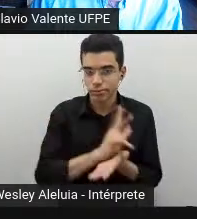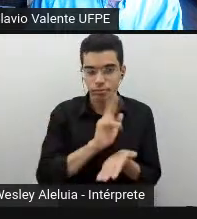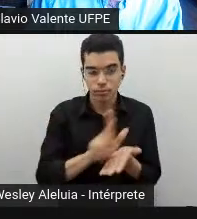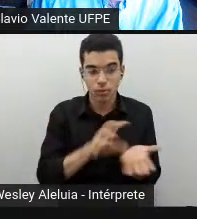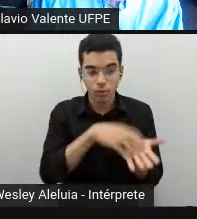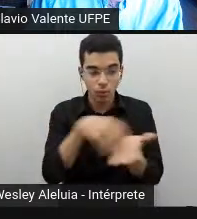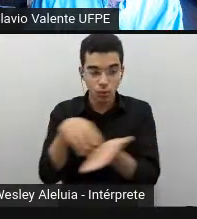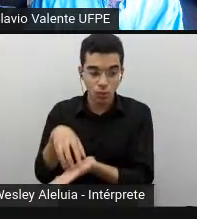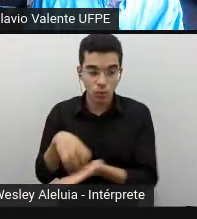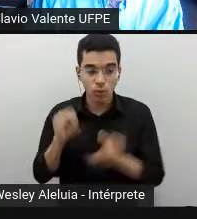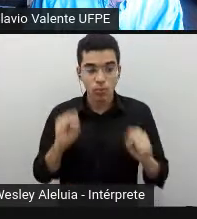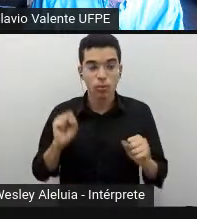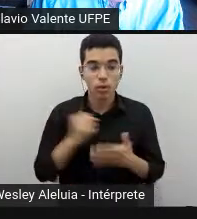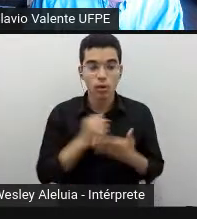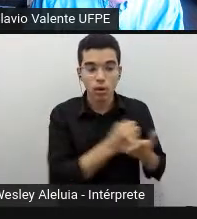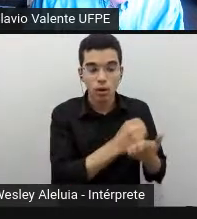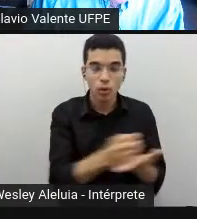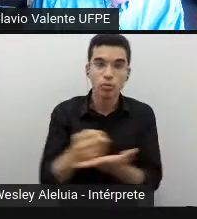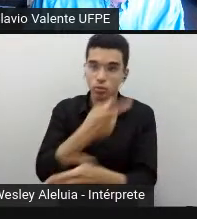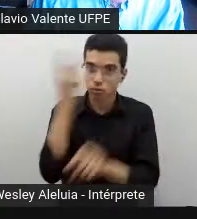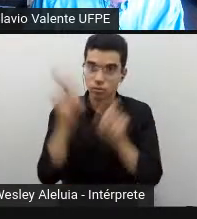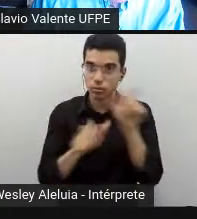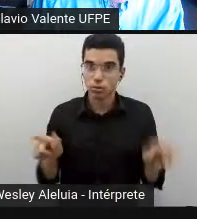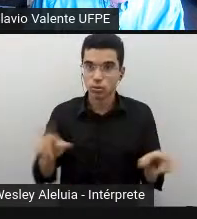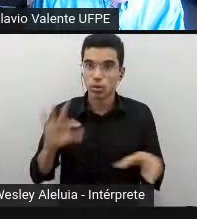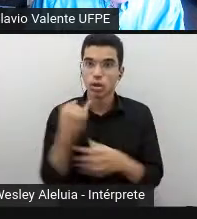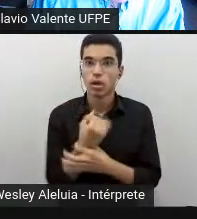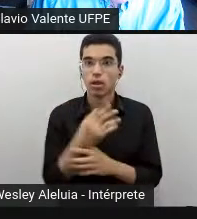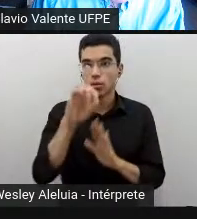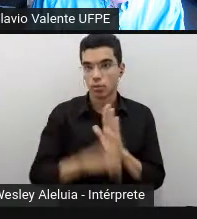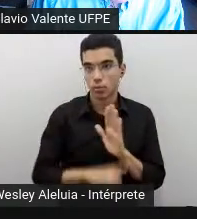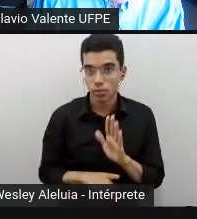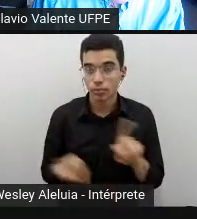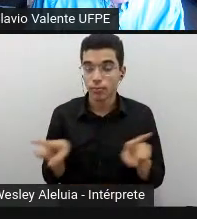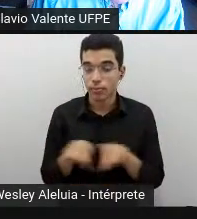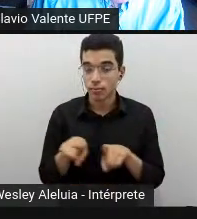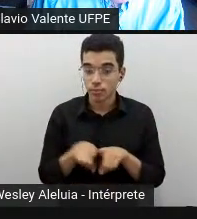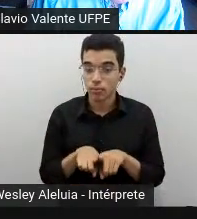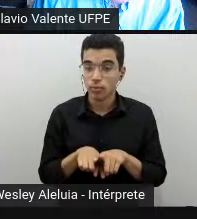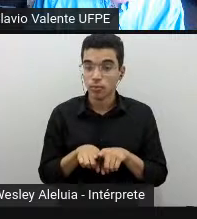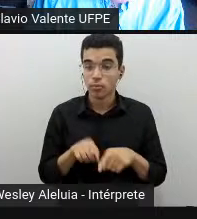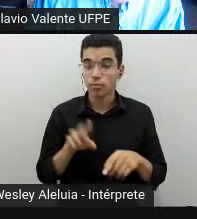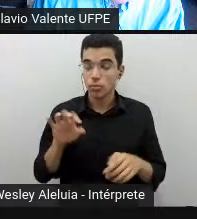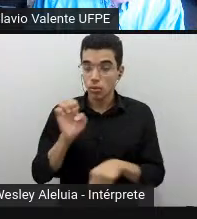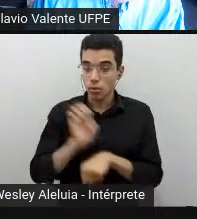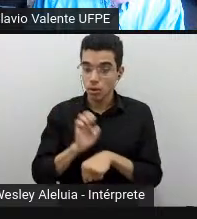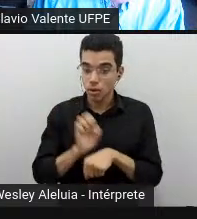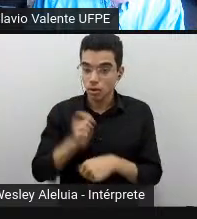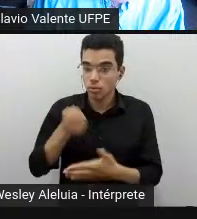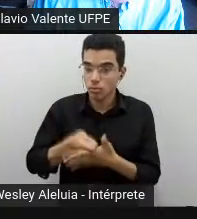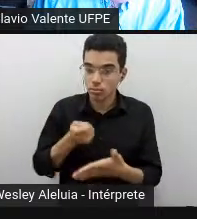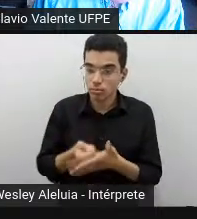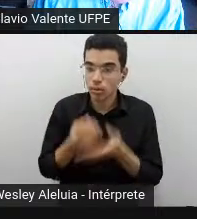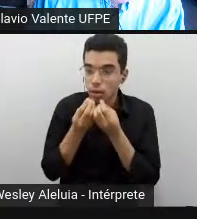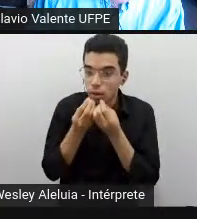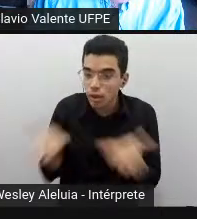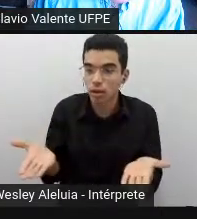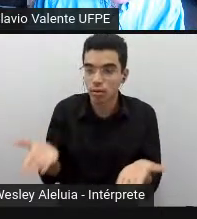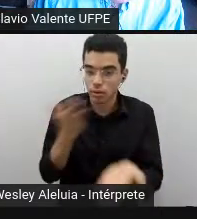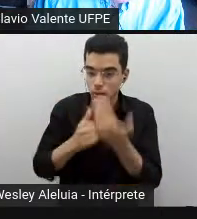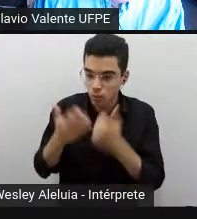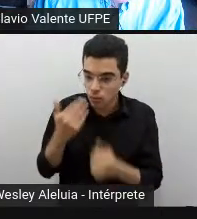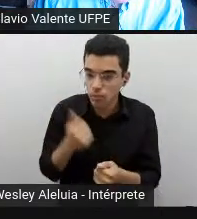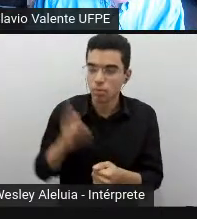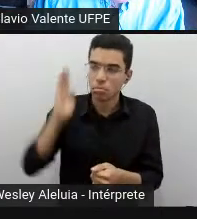pessoas a garantir seus direitos. E prover. O Estado deve prover alimentos ou recursos diretamente a indivíduos ou